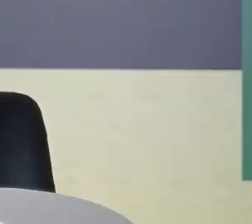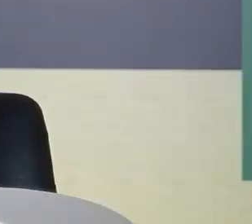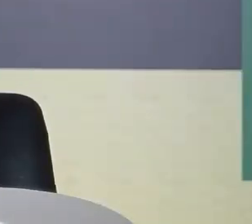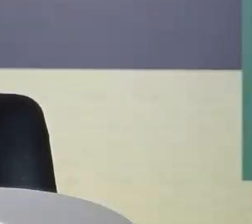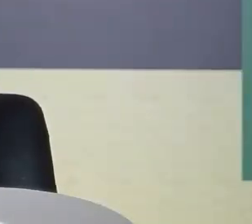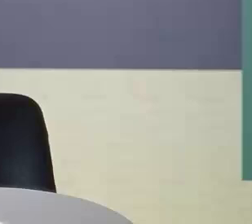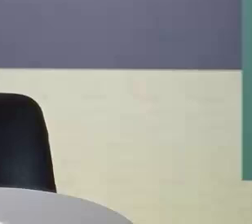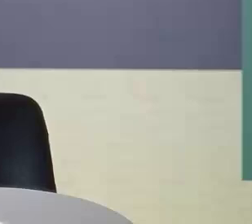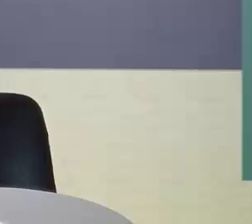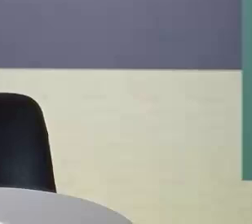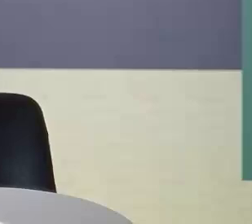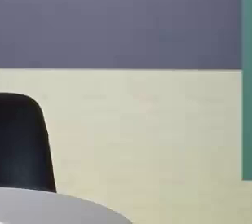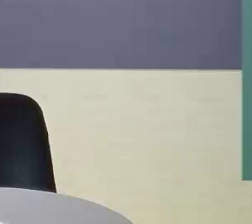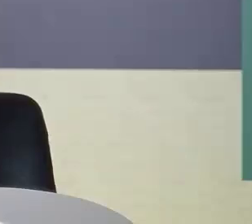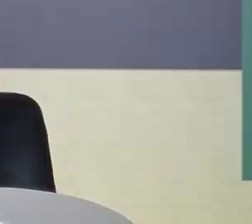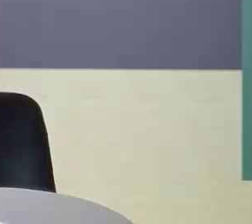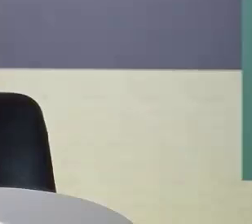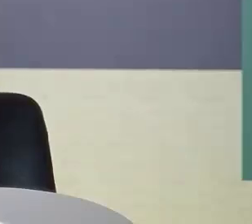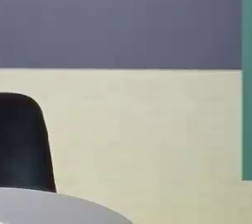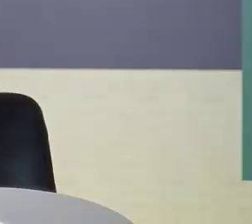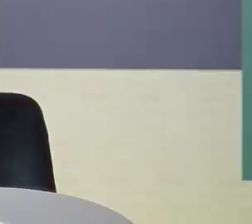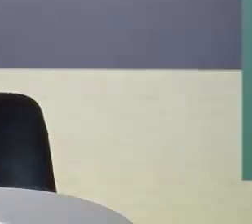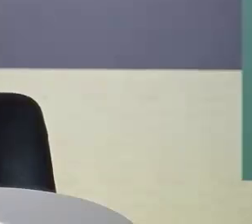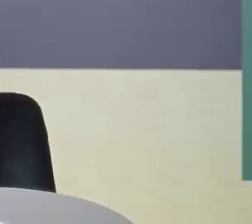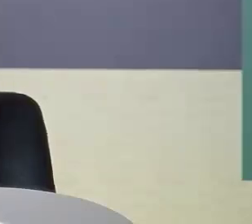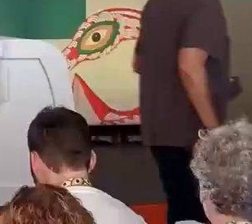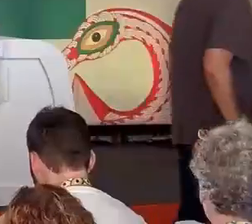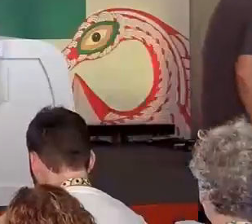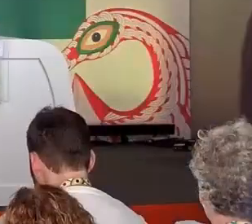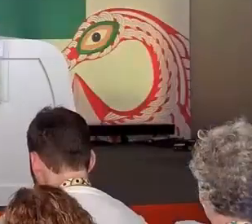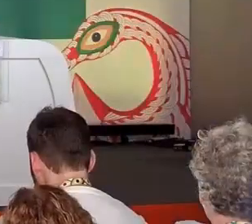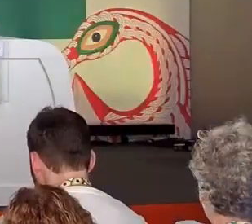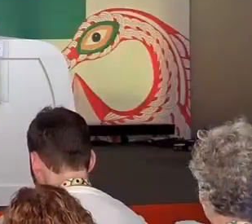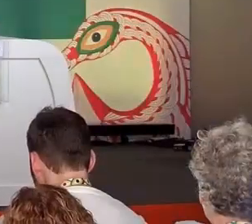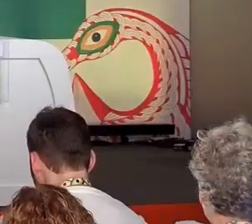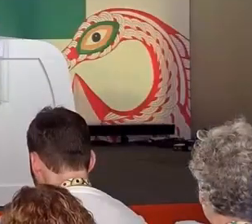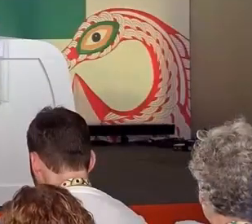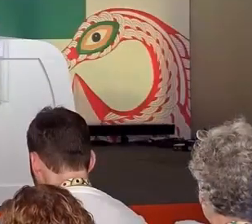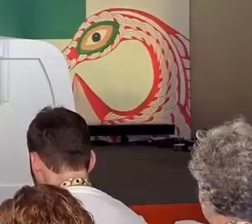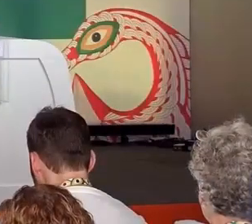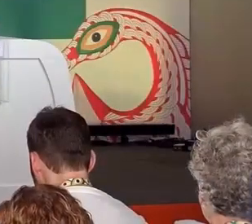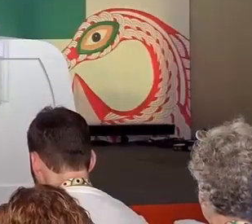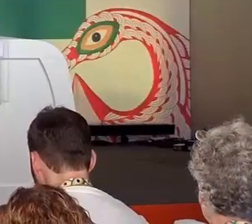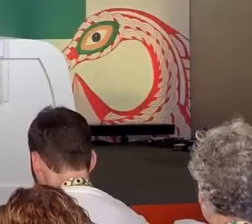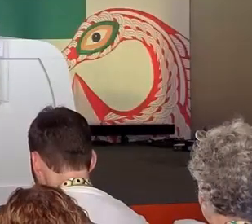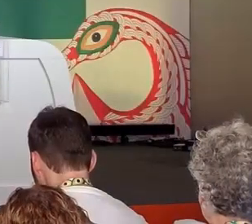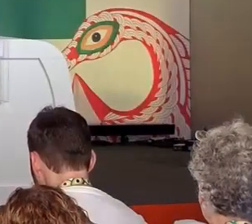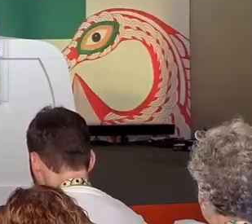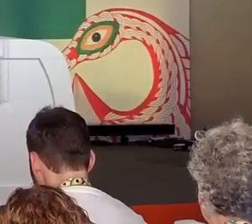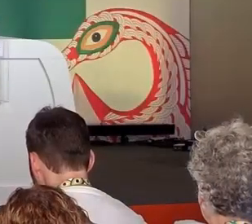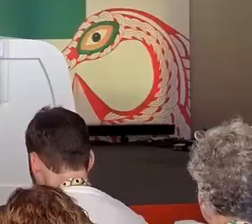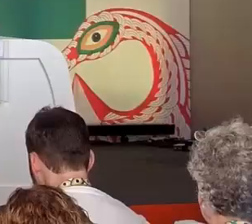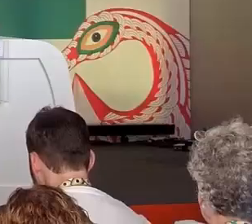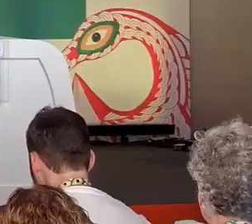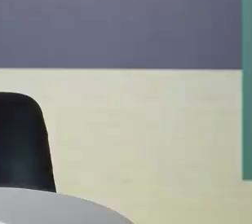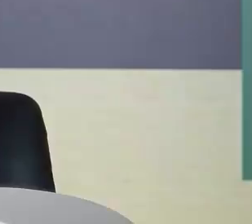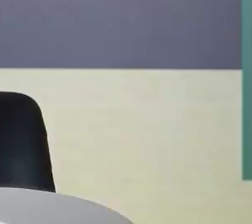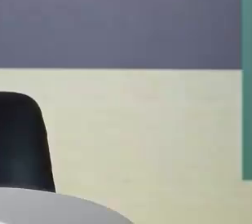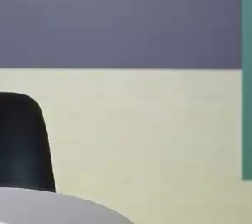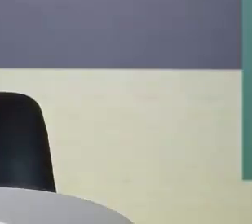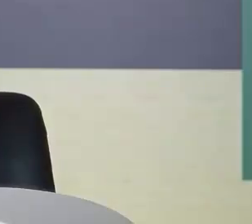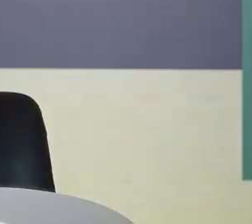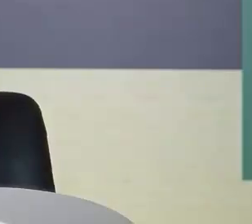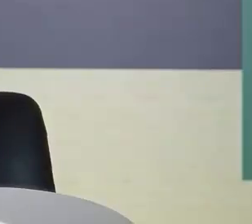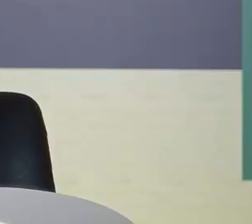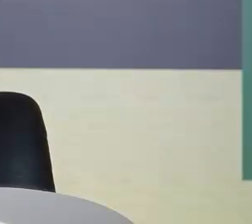né? O trilhar uma história de seres mitológicos, de super-heróis, de bruxas, de